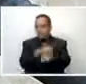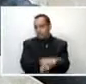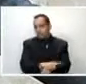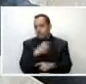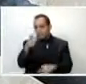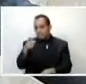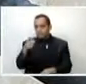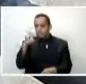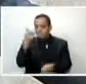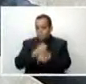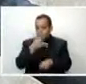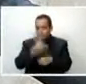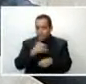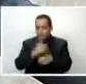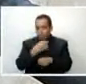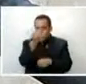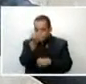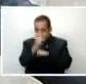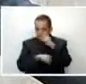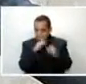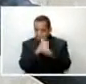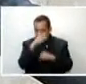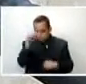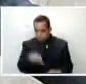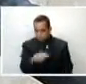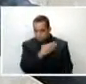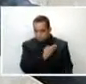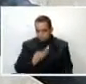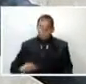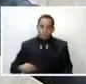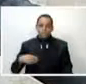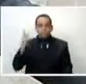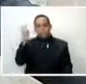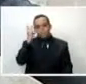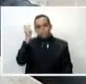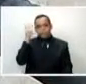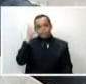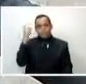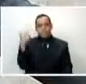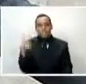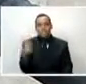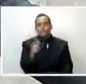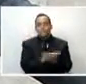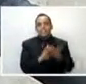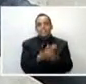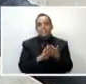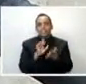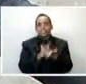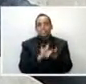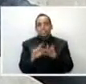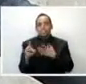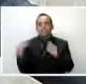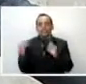chefiou esse Estado durante os 6 anos que ele pôde chefiar e não tem nenhum registro de ódio dele em relação